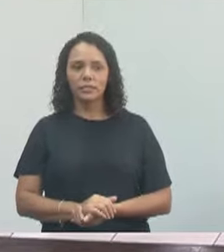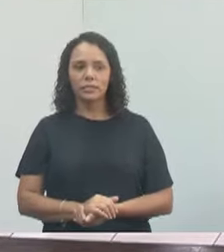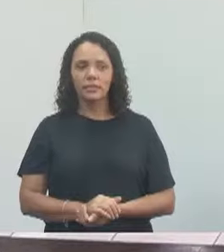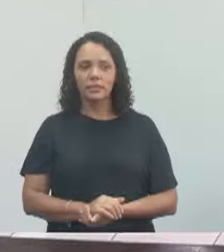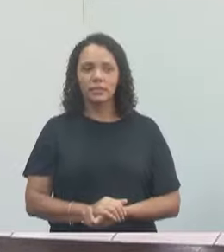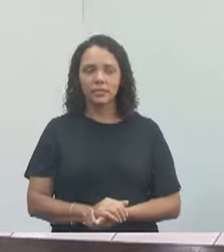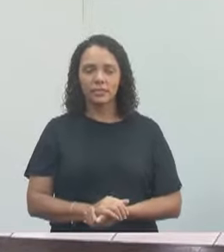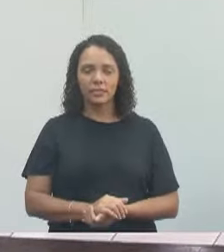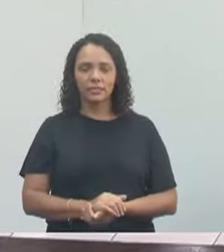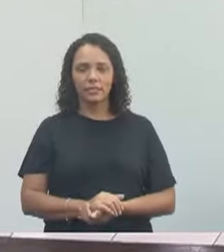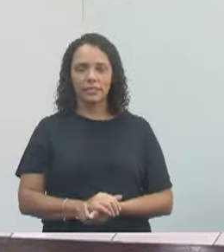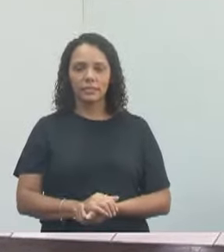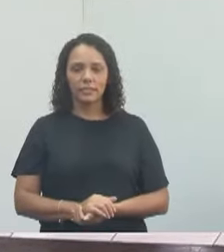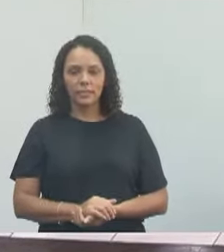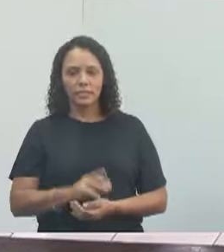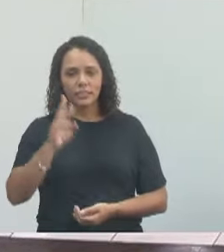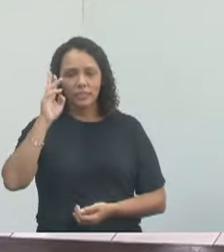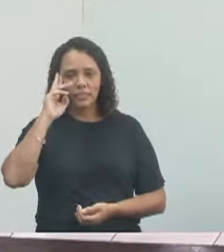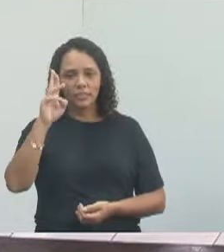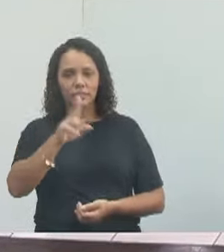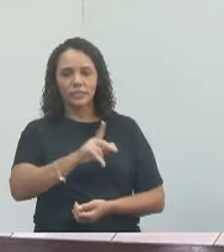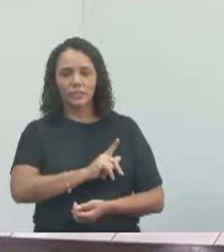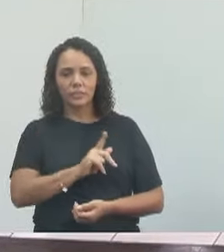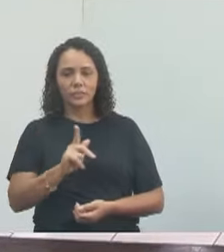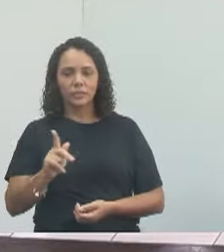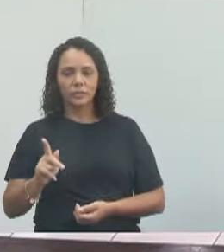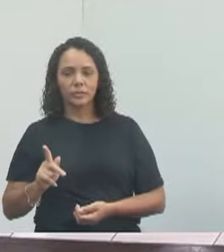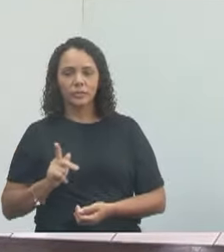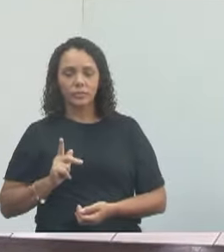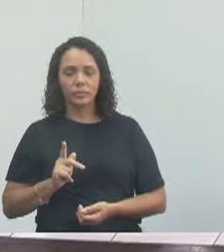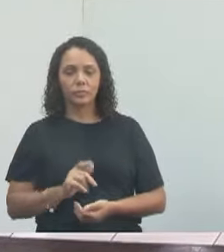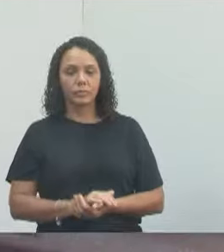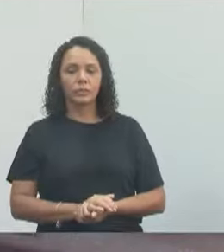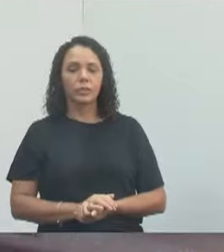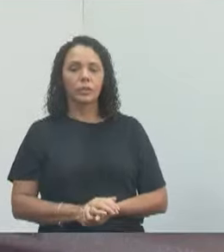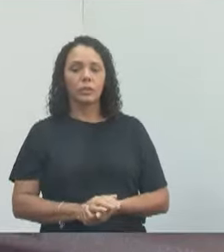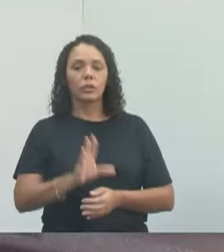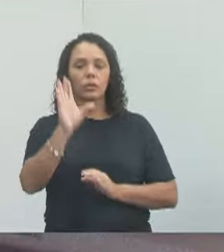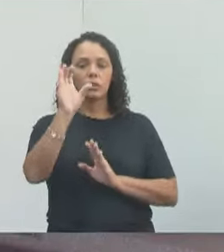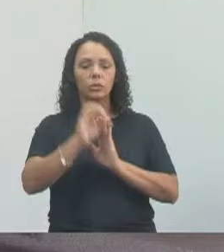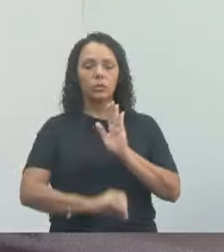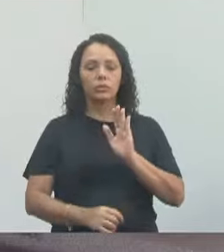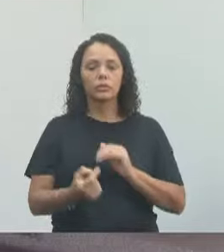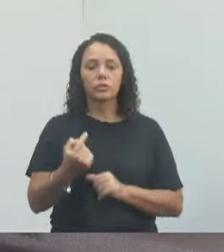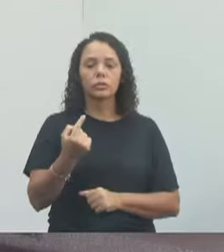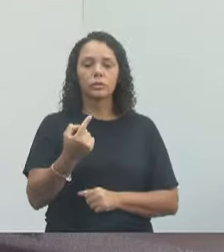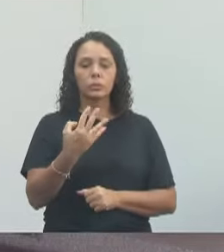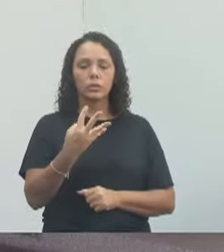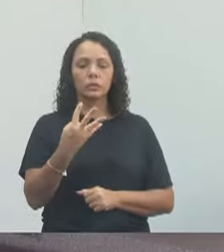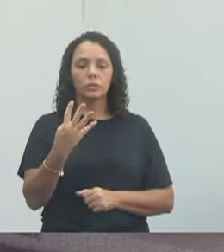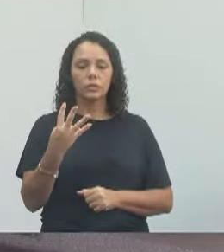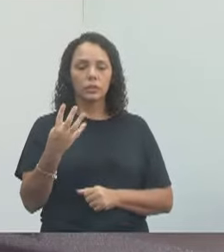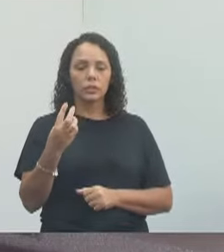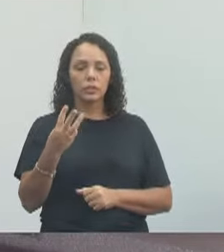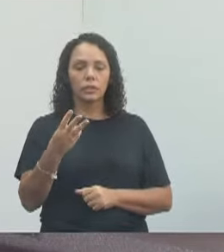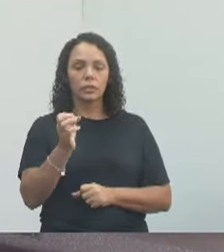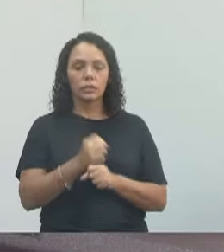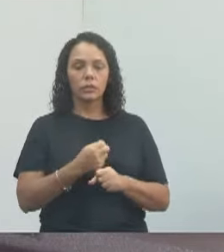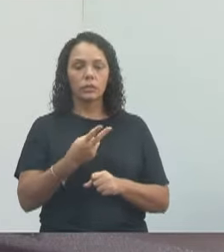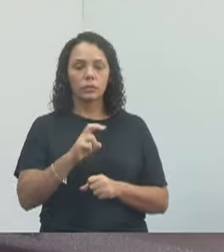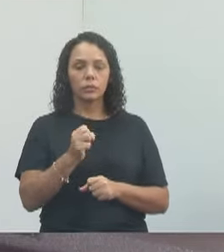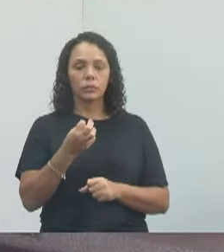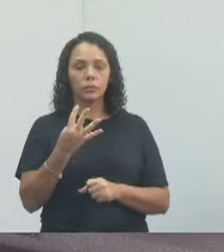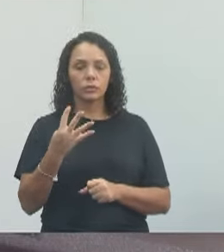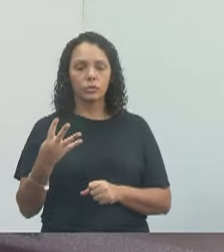pouquinho excelentíssimo senhor presidente em atenção ao Ofício número 143 de 2024 dessa casa